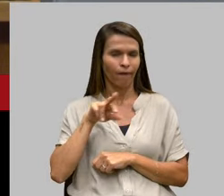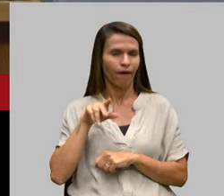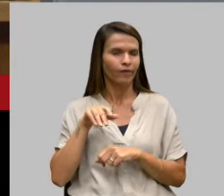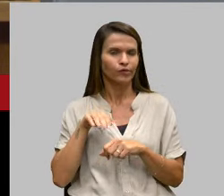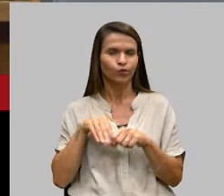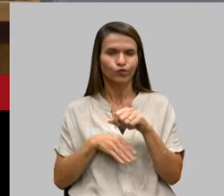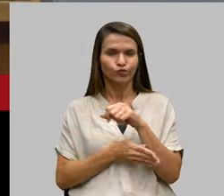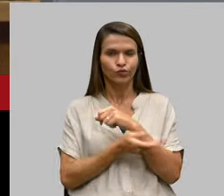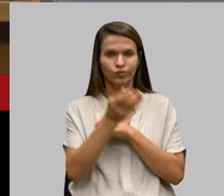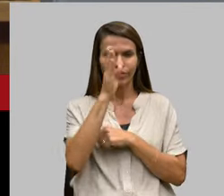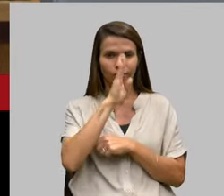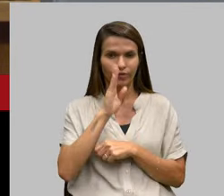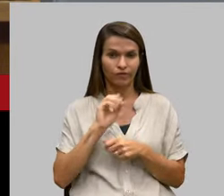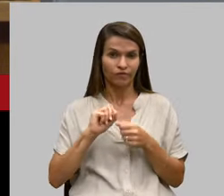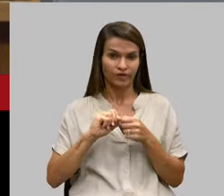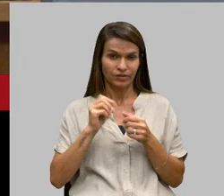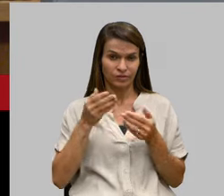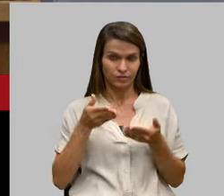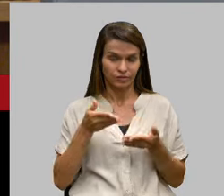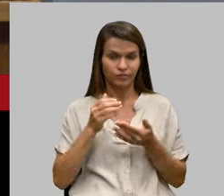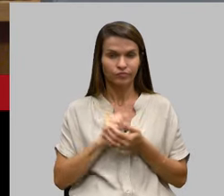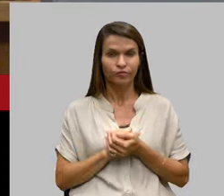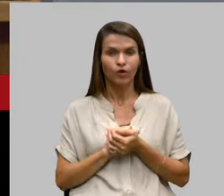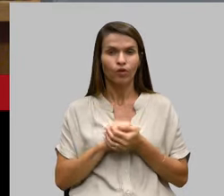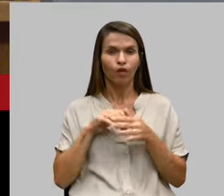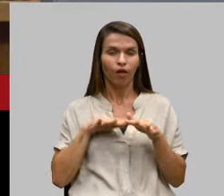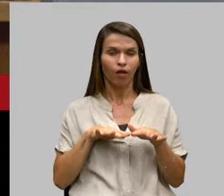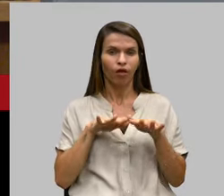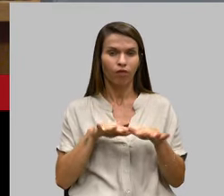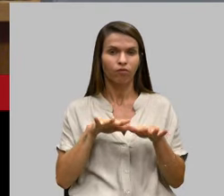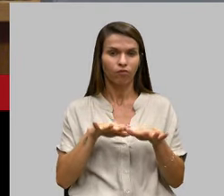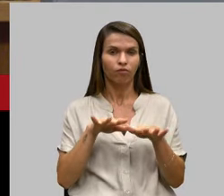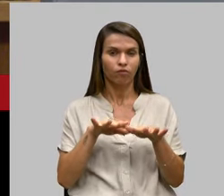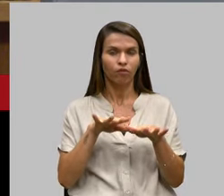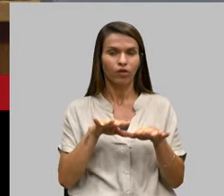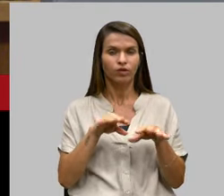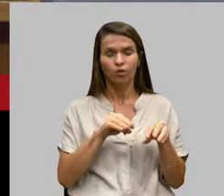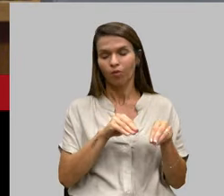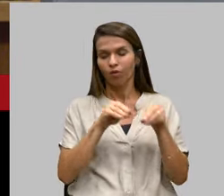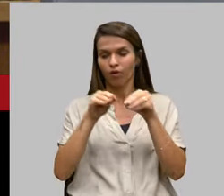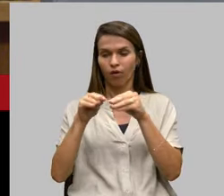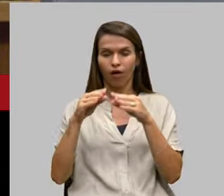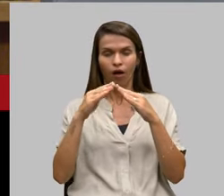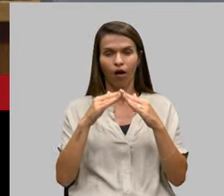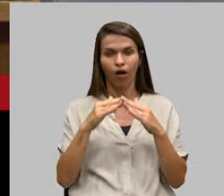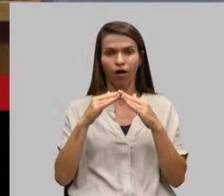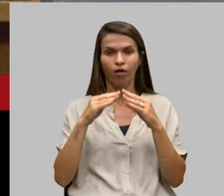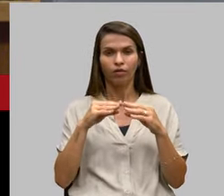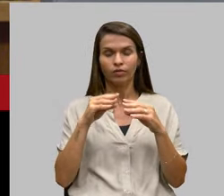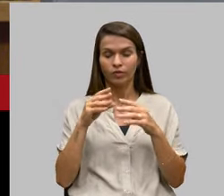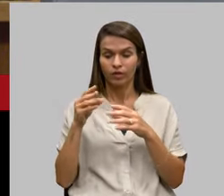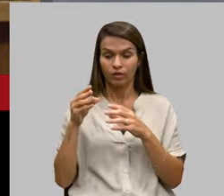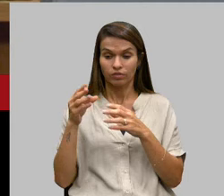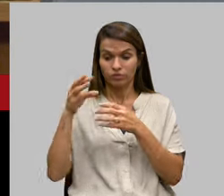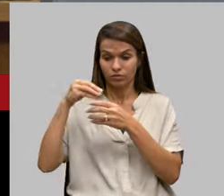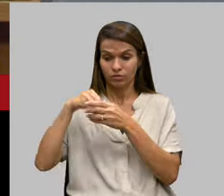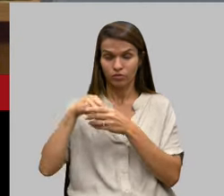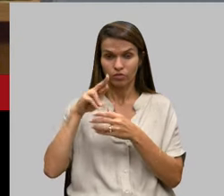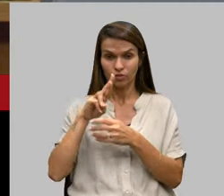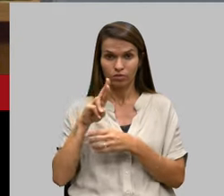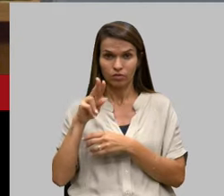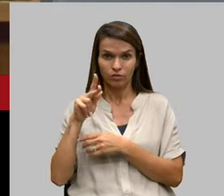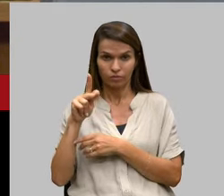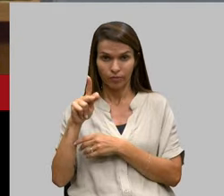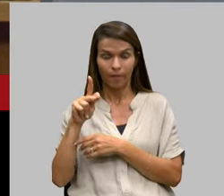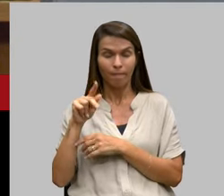isso o que tem um movimento é o movimento de migrar imóveis para dentro do regime próprio E aí tem que ter